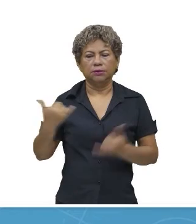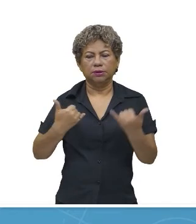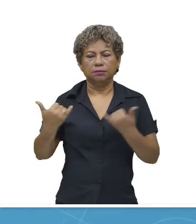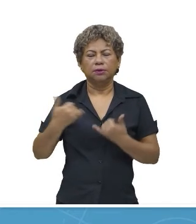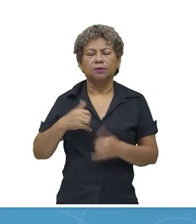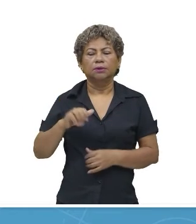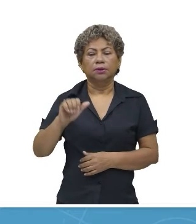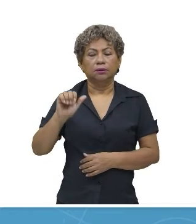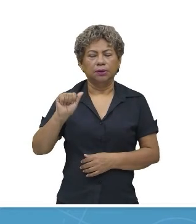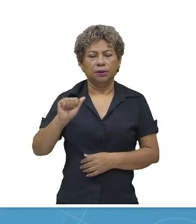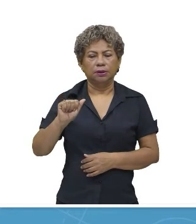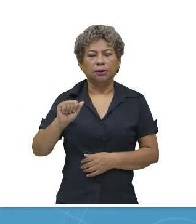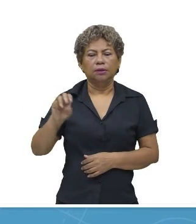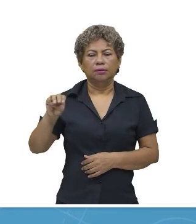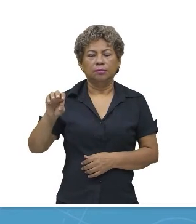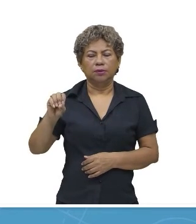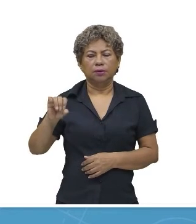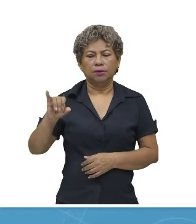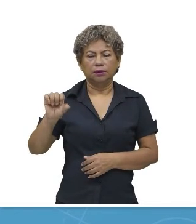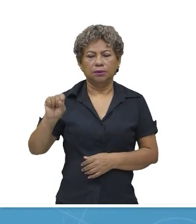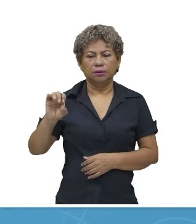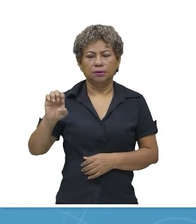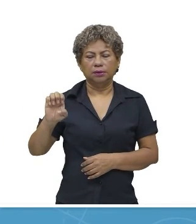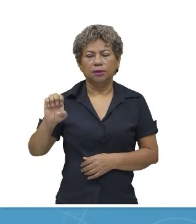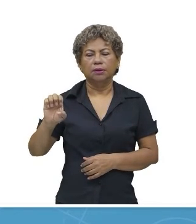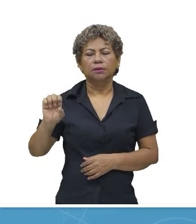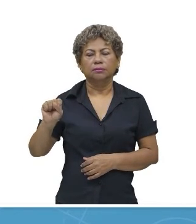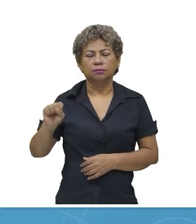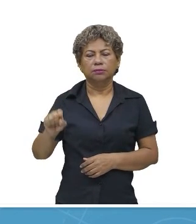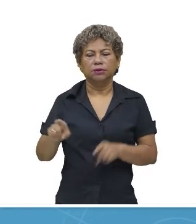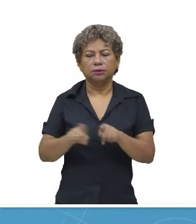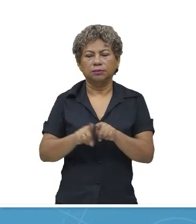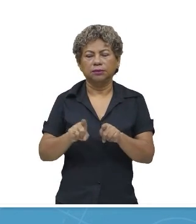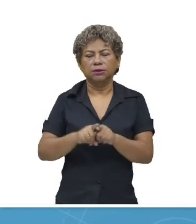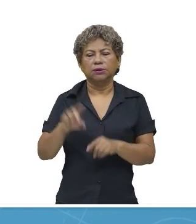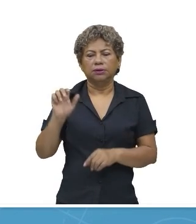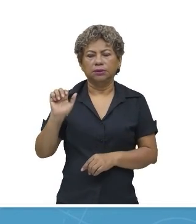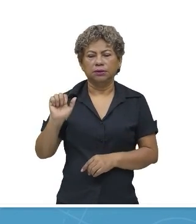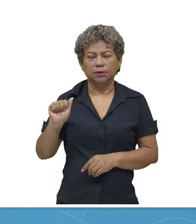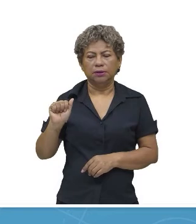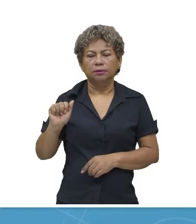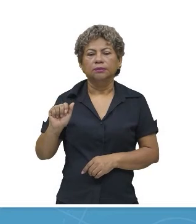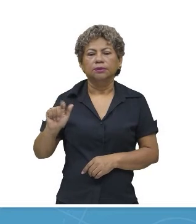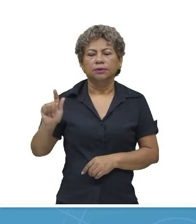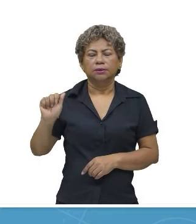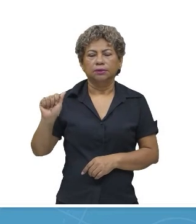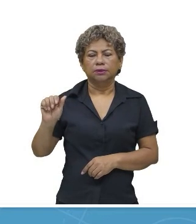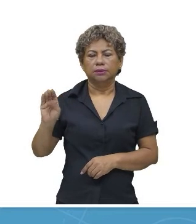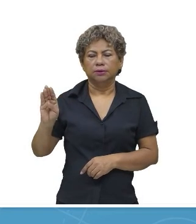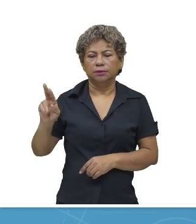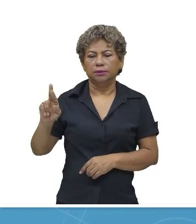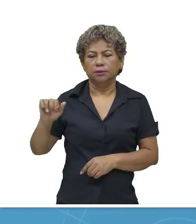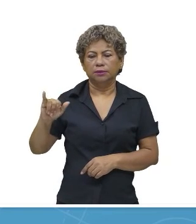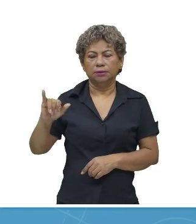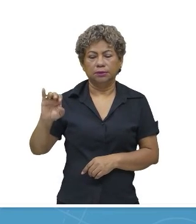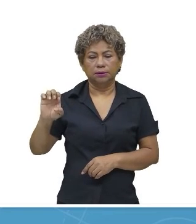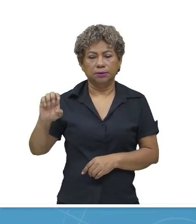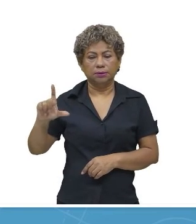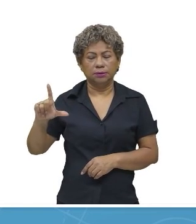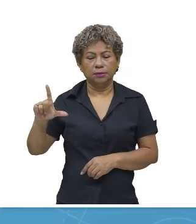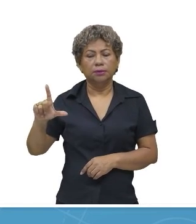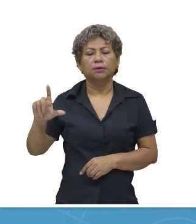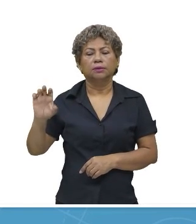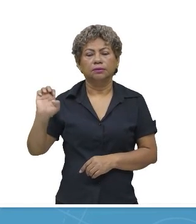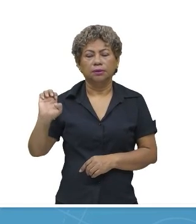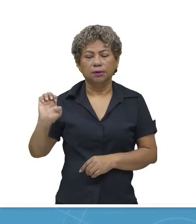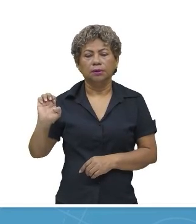A, Gabriele, alternativa A também, a alternativa A está ganhando. Será que vai ser essa a resposta? Alguns aqui